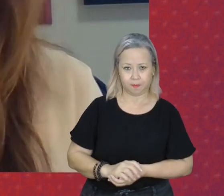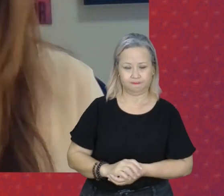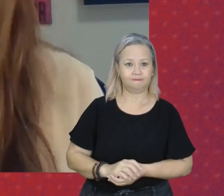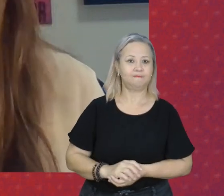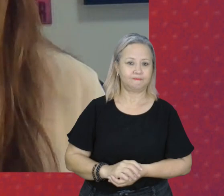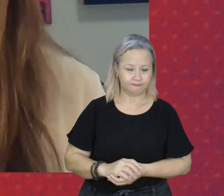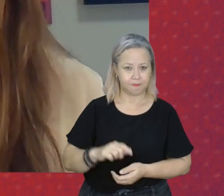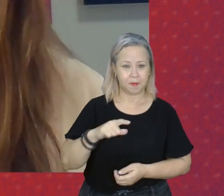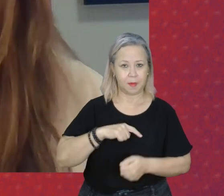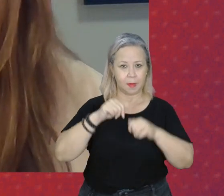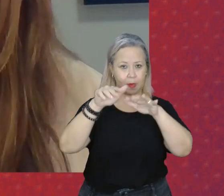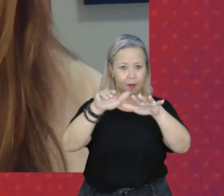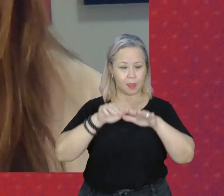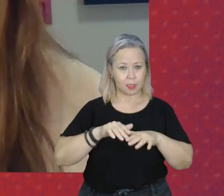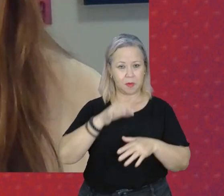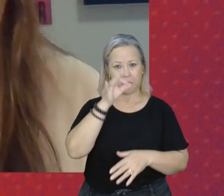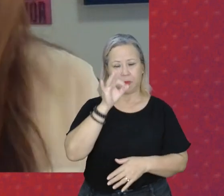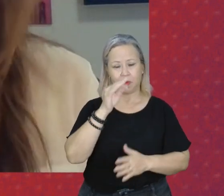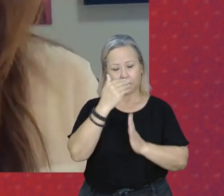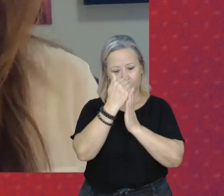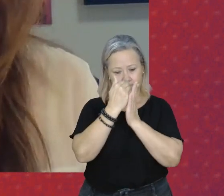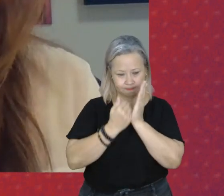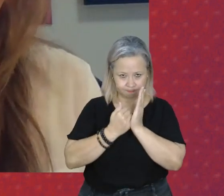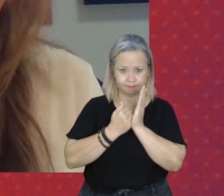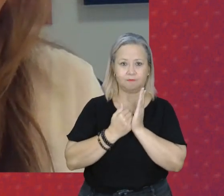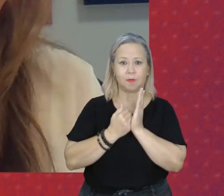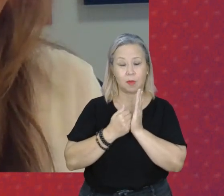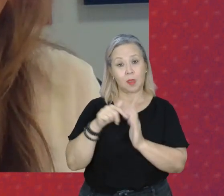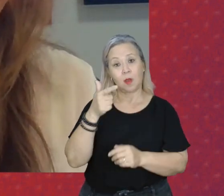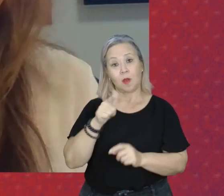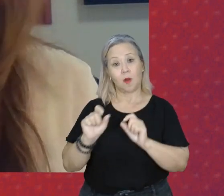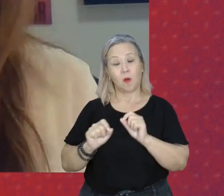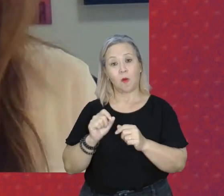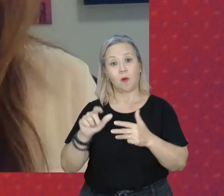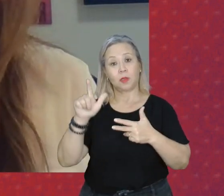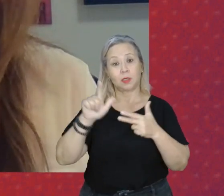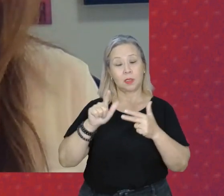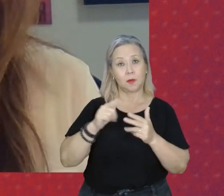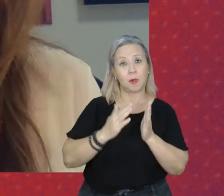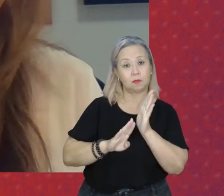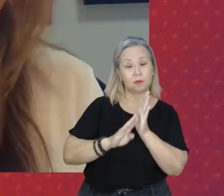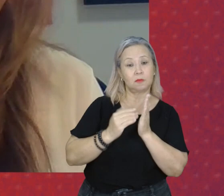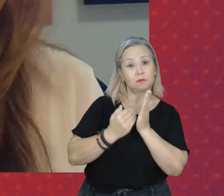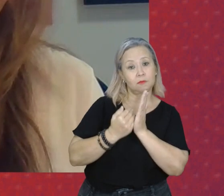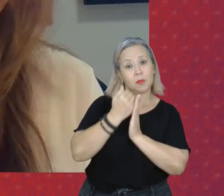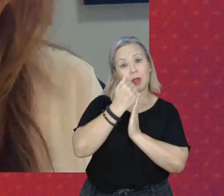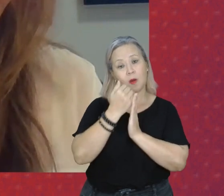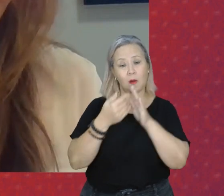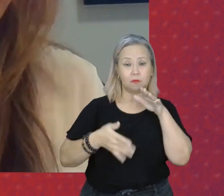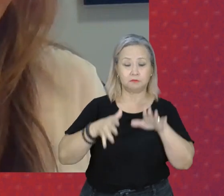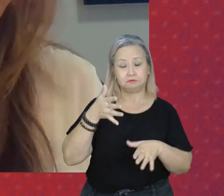a Assembleia que teve um percentual bem menor, então outras um percentual bem maior,